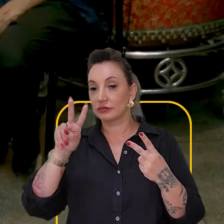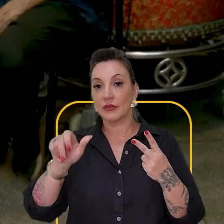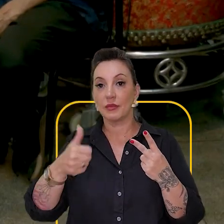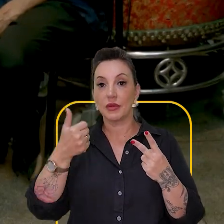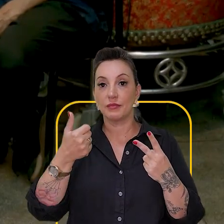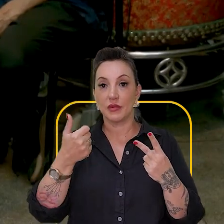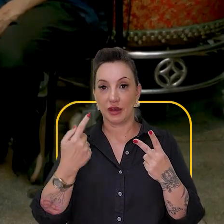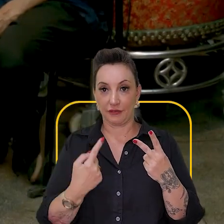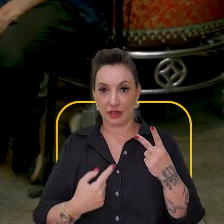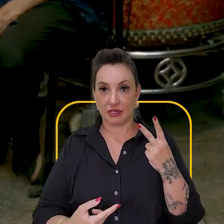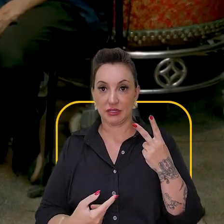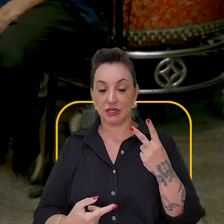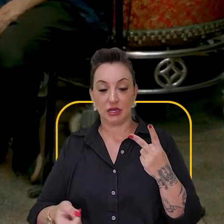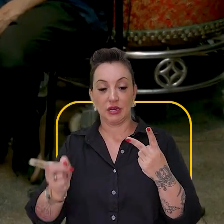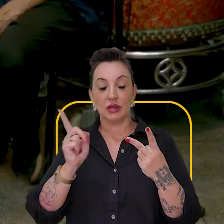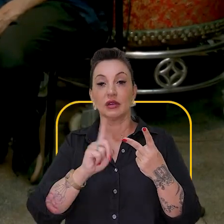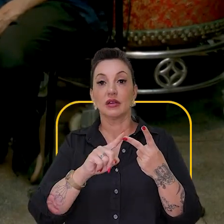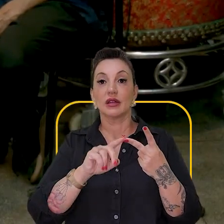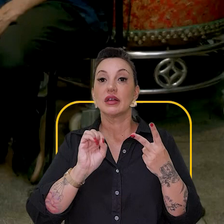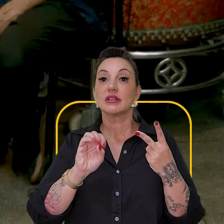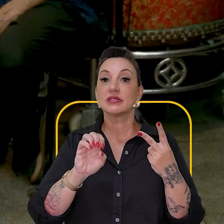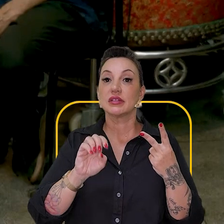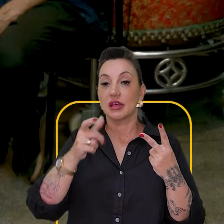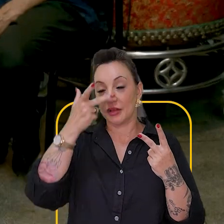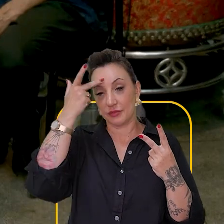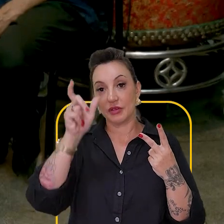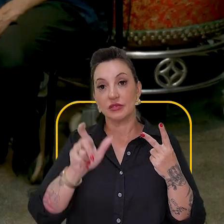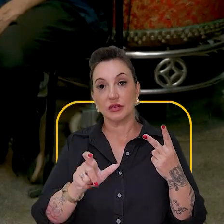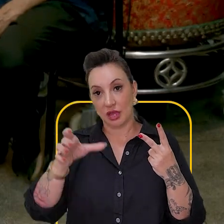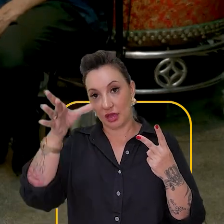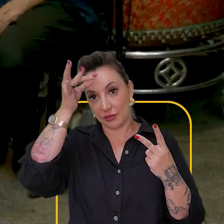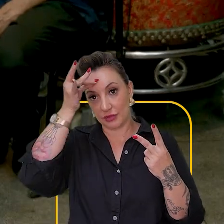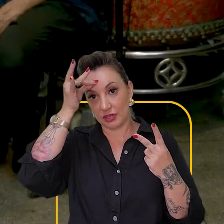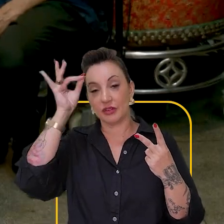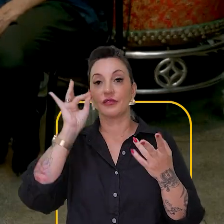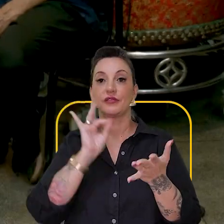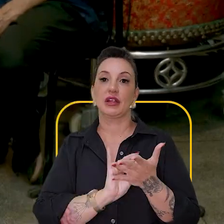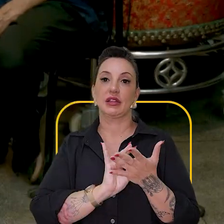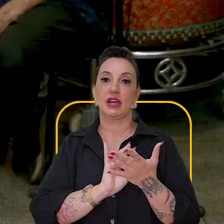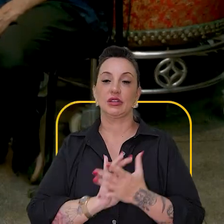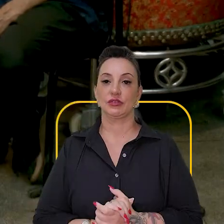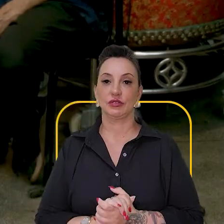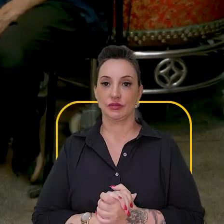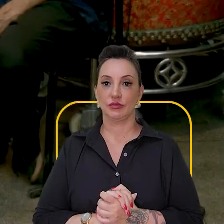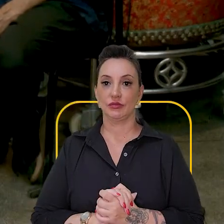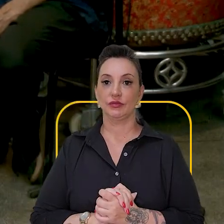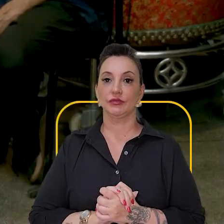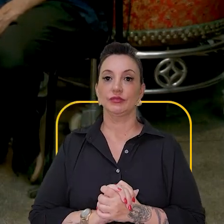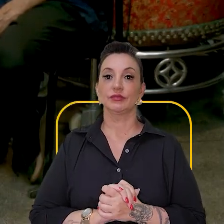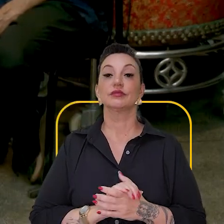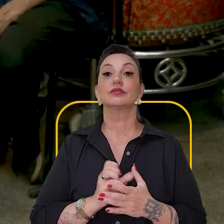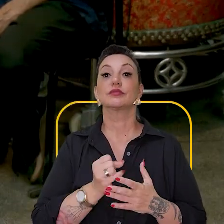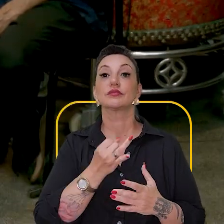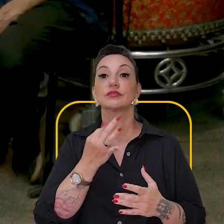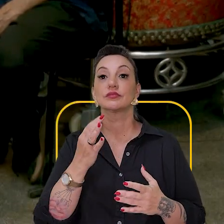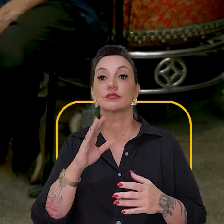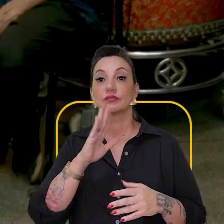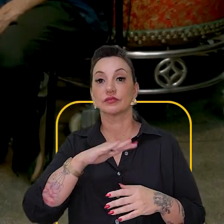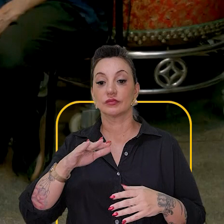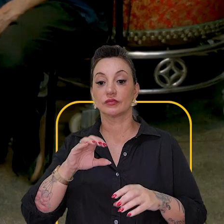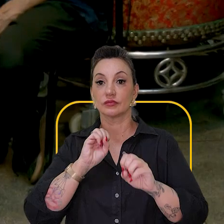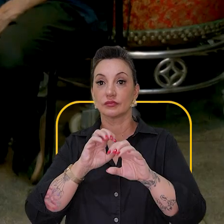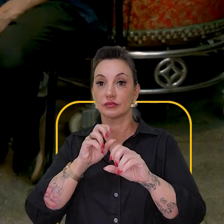coisa pela primeira vez e quando você vai ensinar alguém aí você aprende de verdade e muito aluno quando